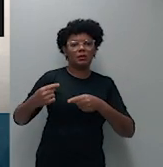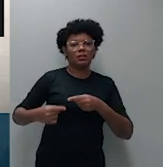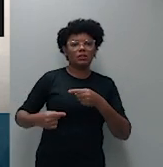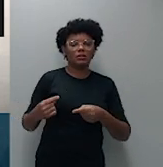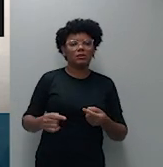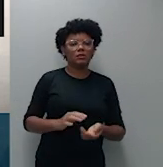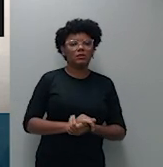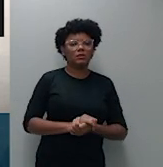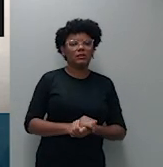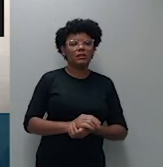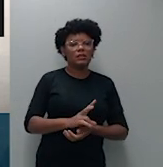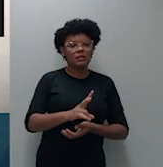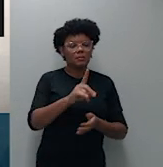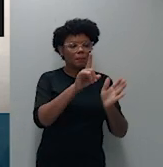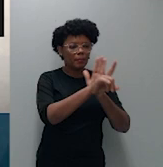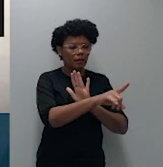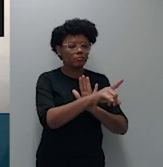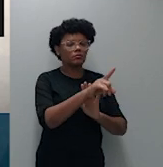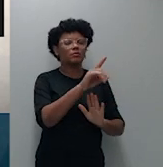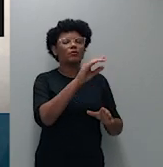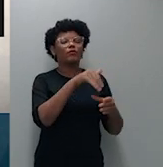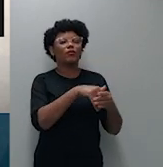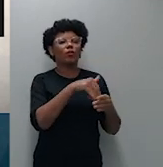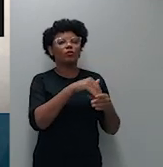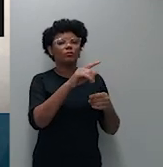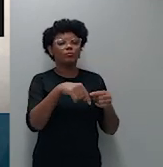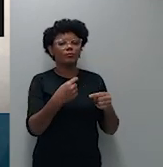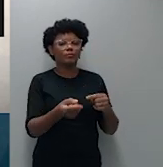agora na sequência